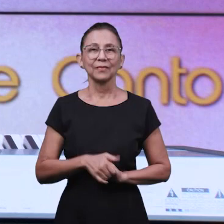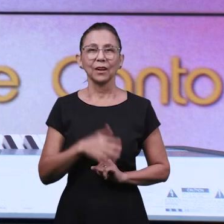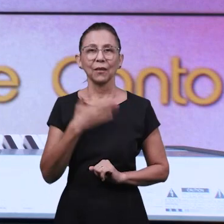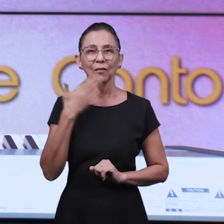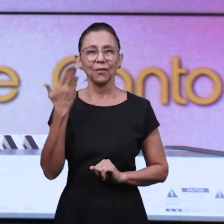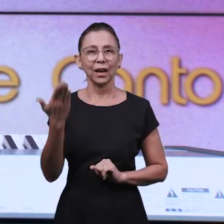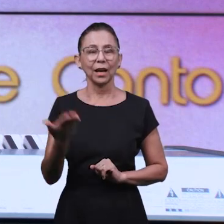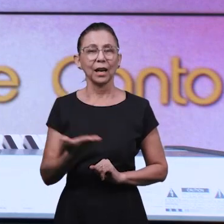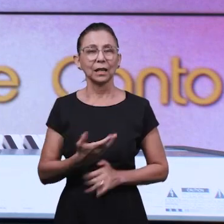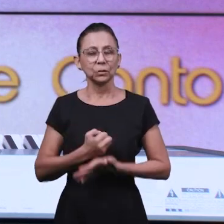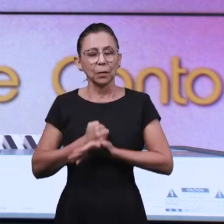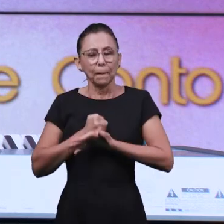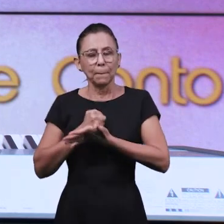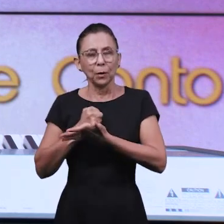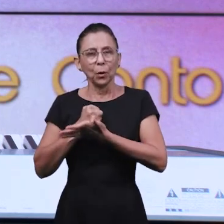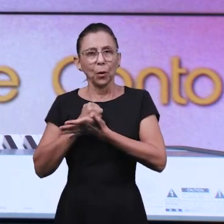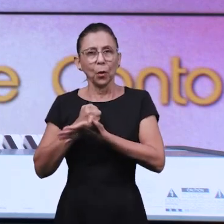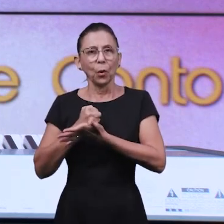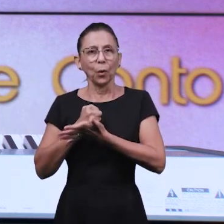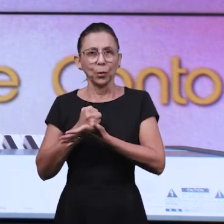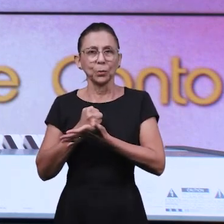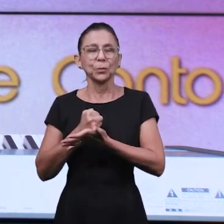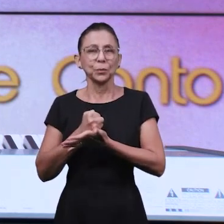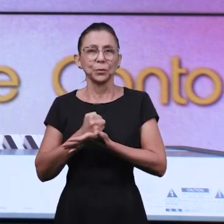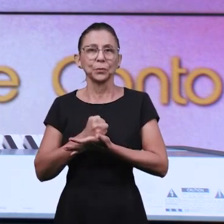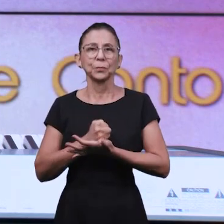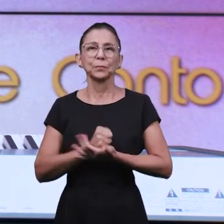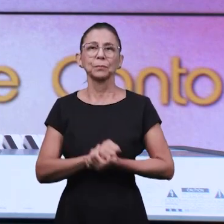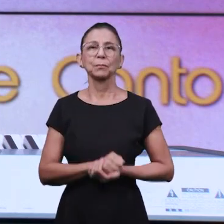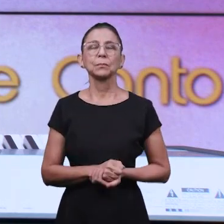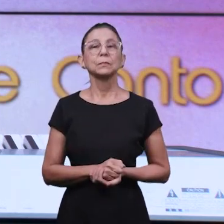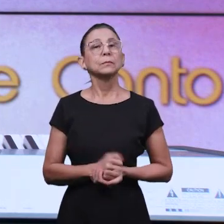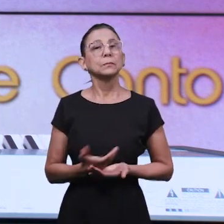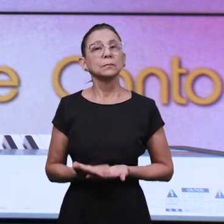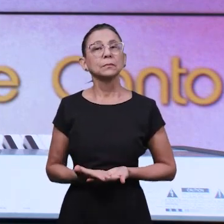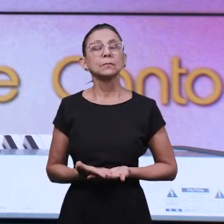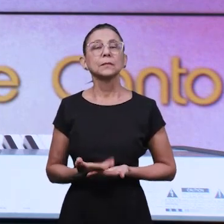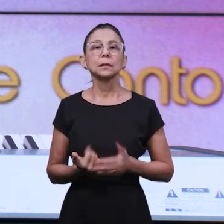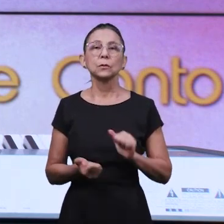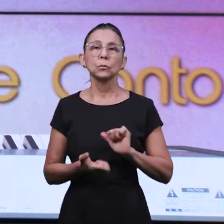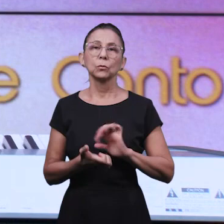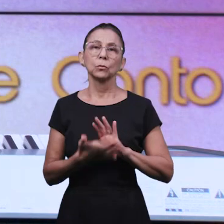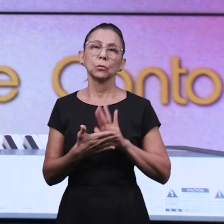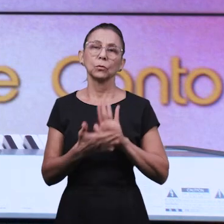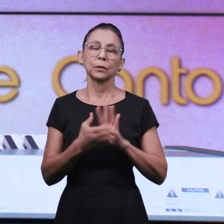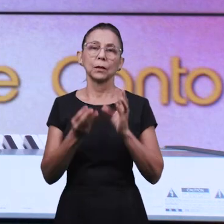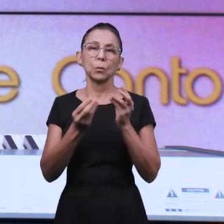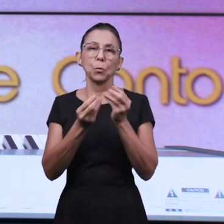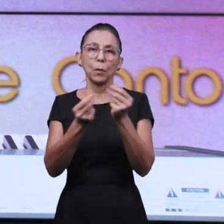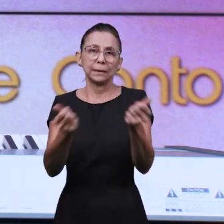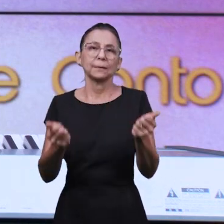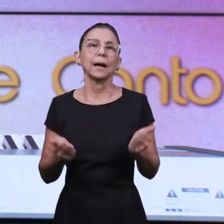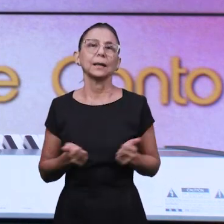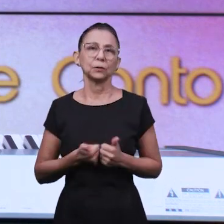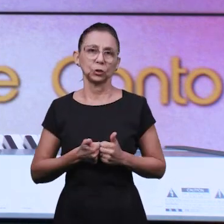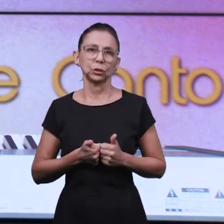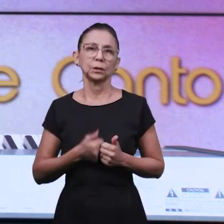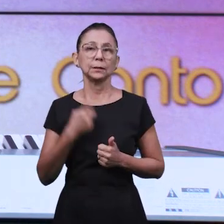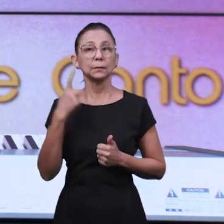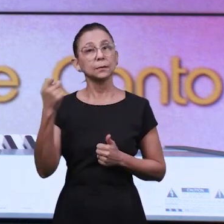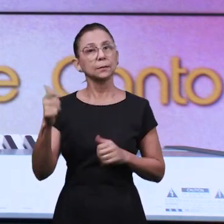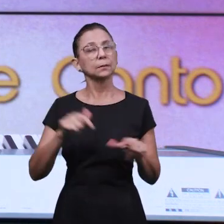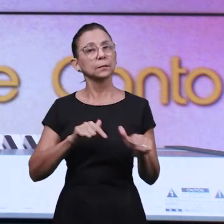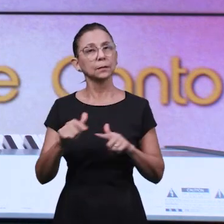mais sustentada, mais consistente, na verdade, para que o louvor tenha qualidade. Isso é um trabalho